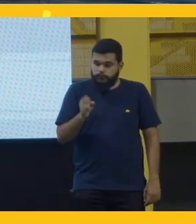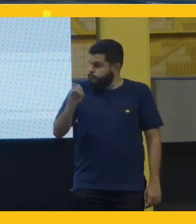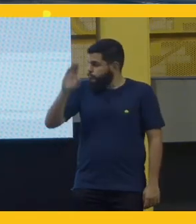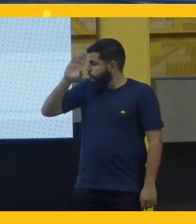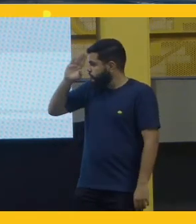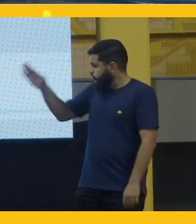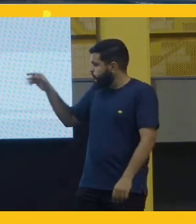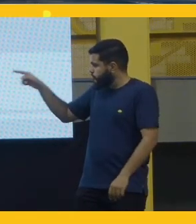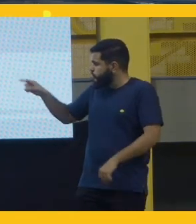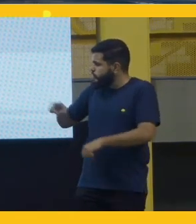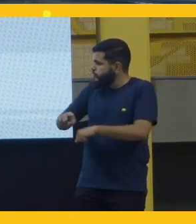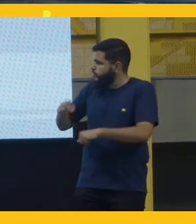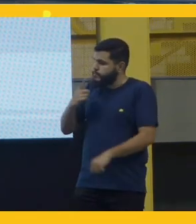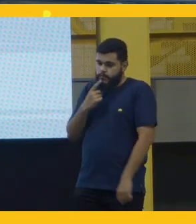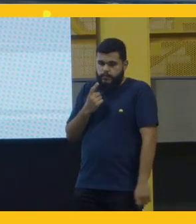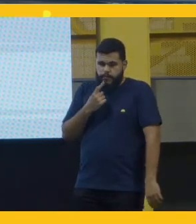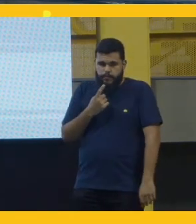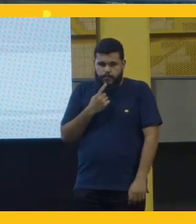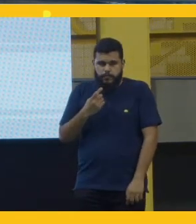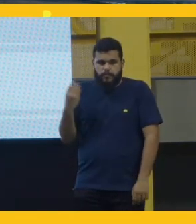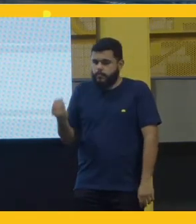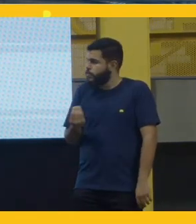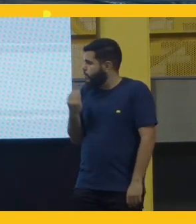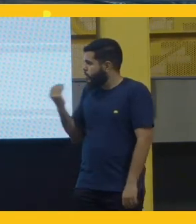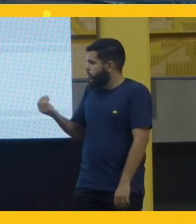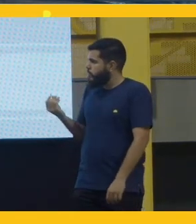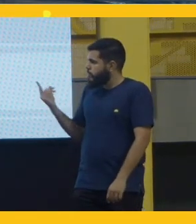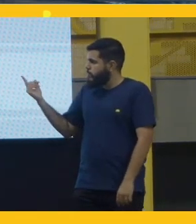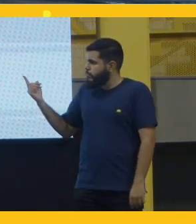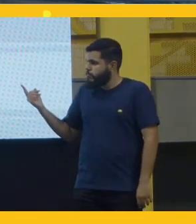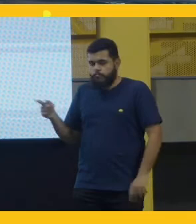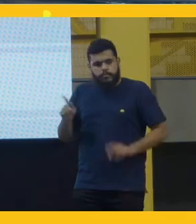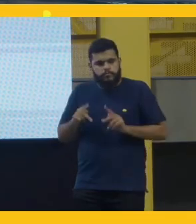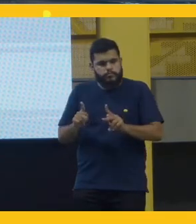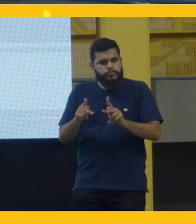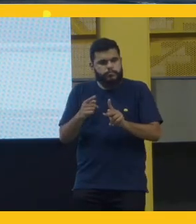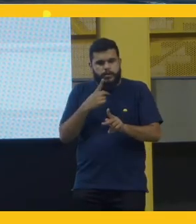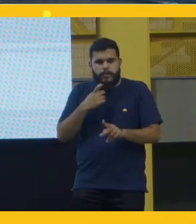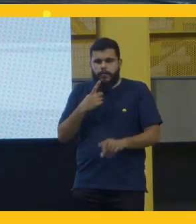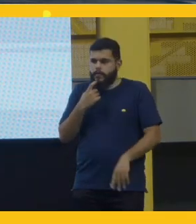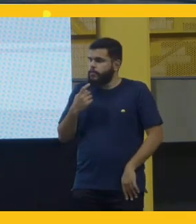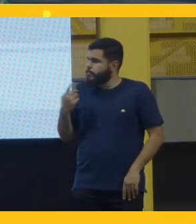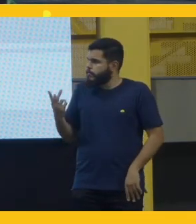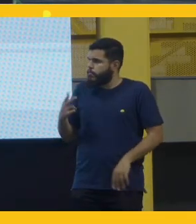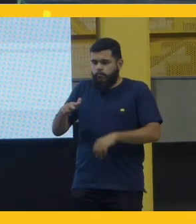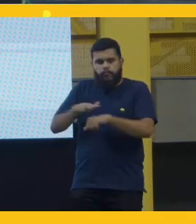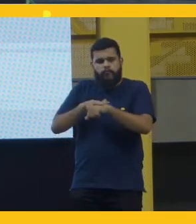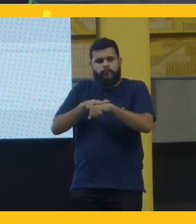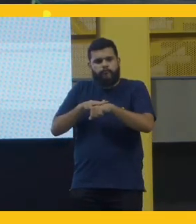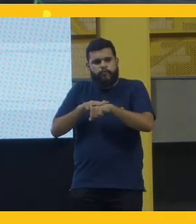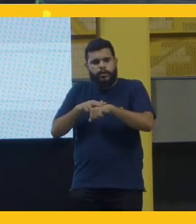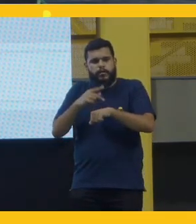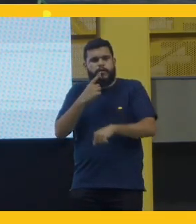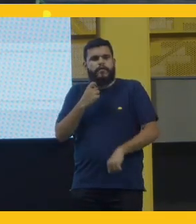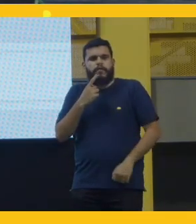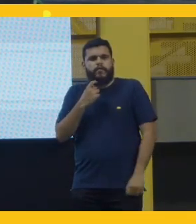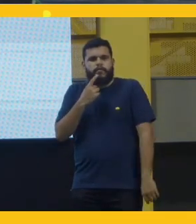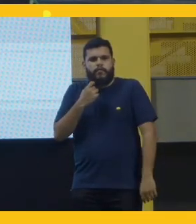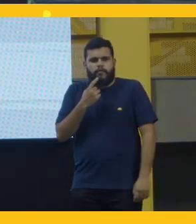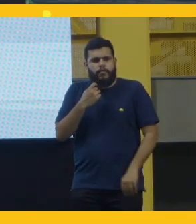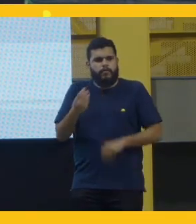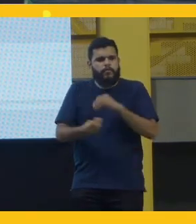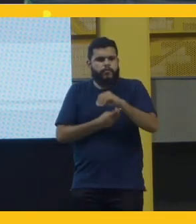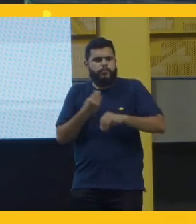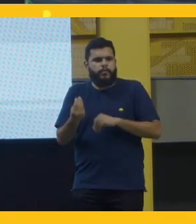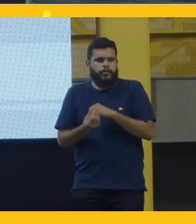no vermelho, o vermelho não reflete o verde. O professor jurava que ia misturar o verde com o vermelho ia dar, sei lá, uma cor doida,